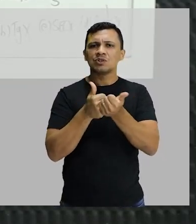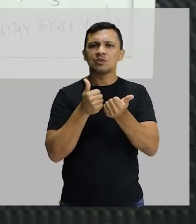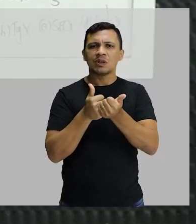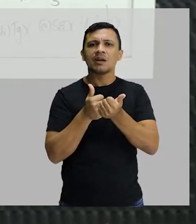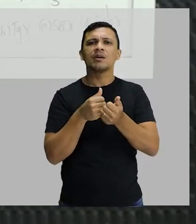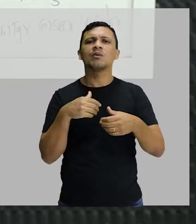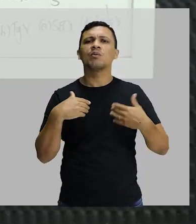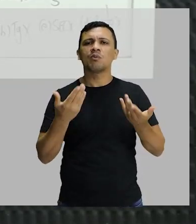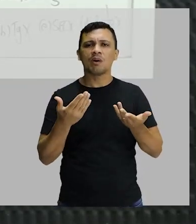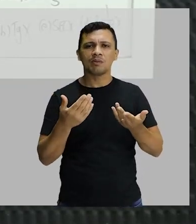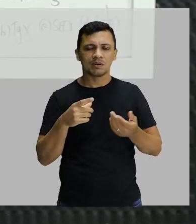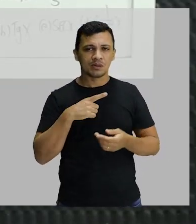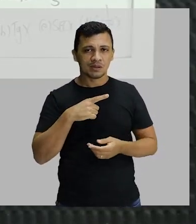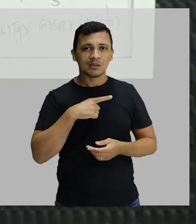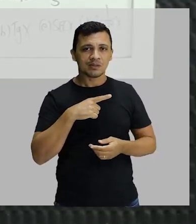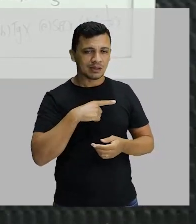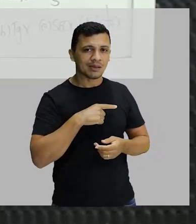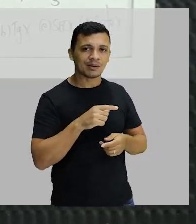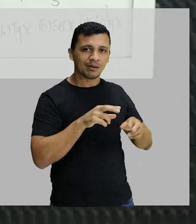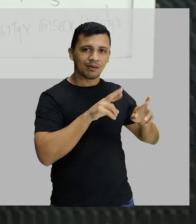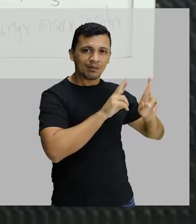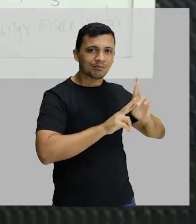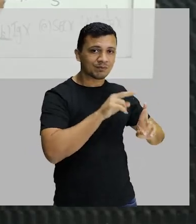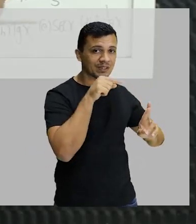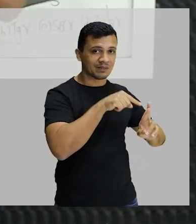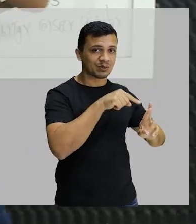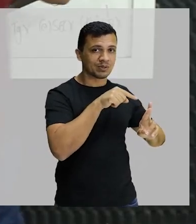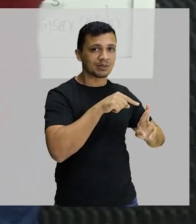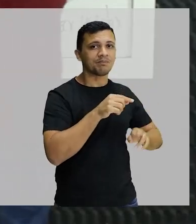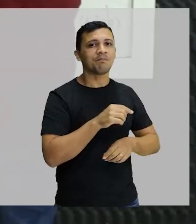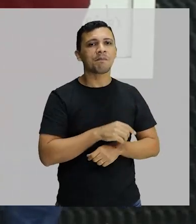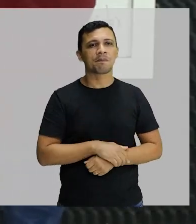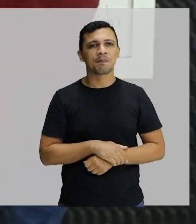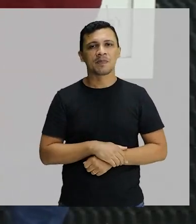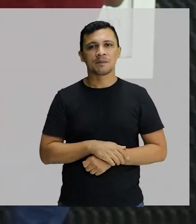pelas expressões que elas valem. Né? Então, vamos ver aqui. Ó.